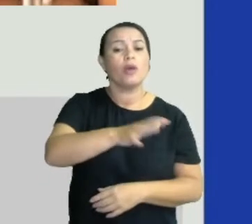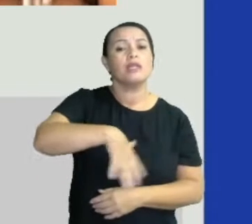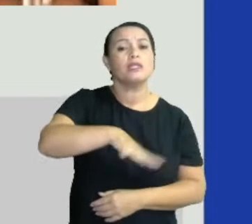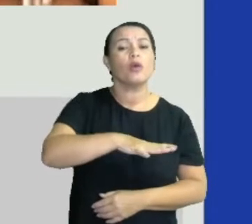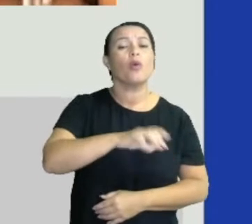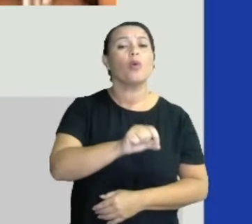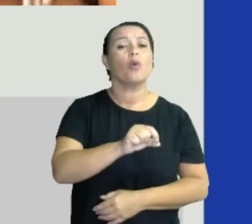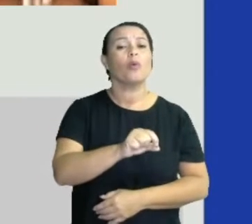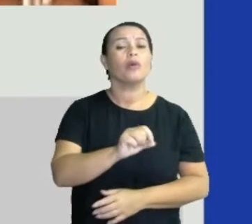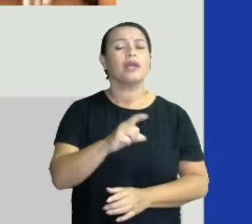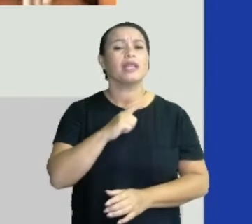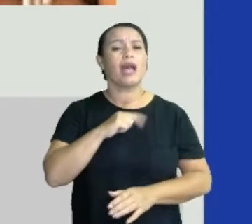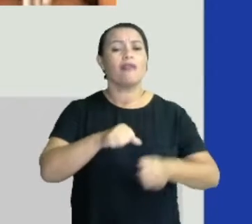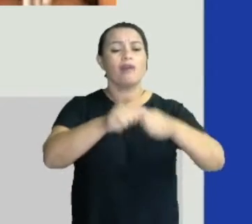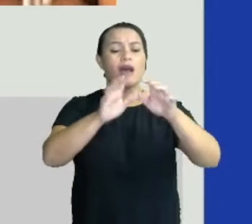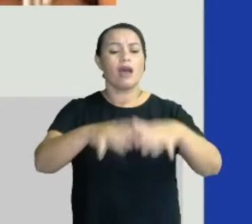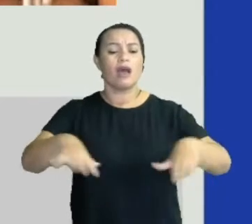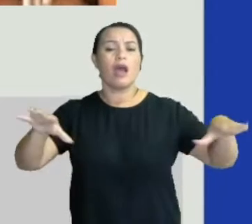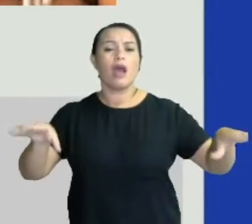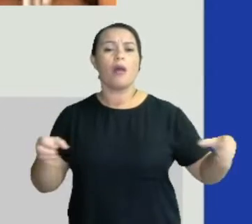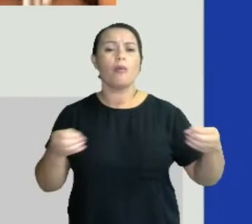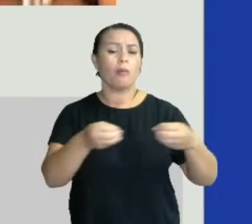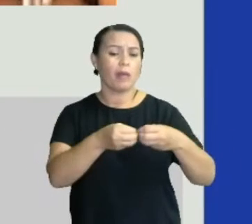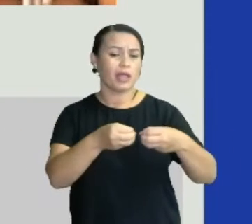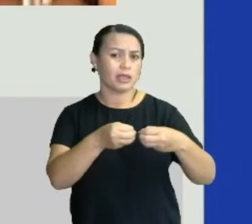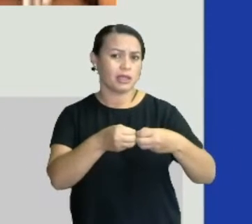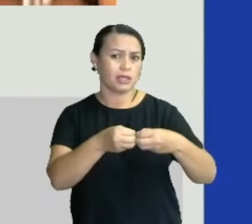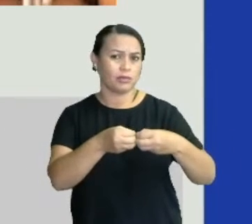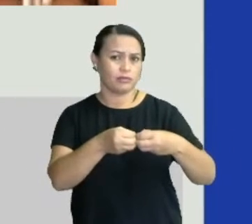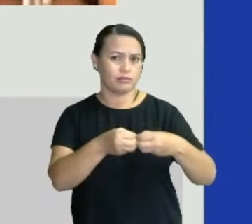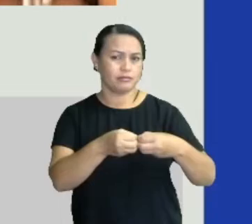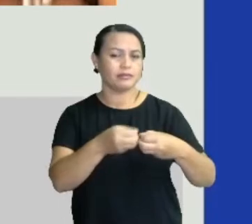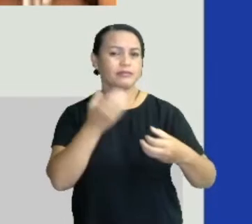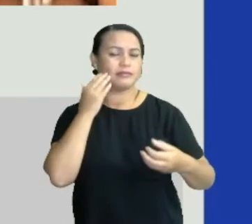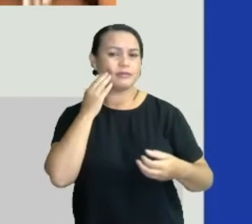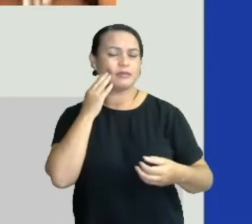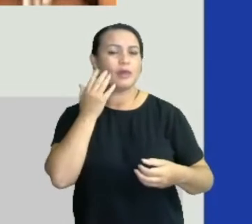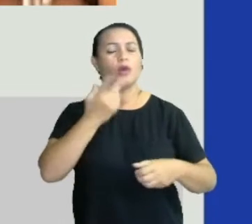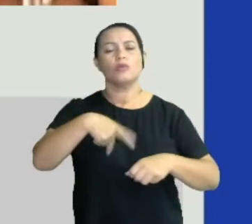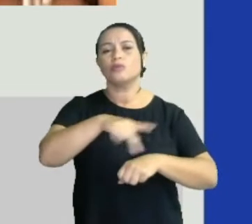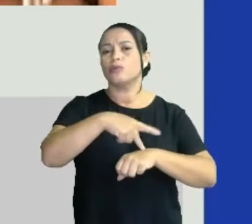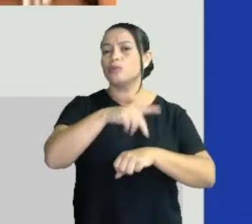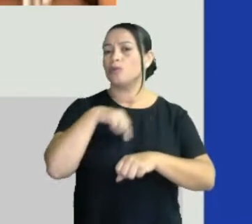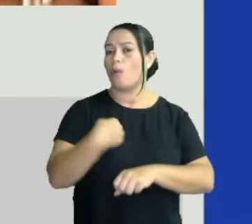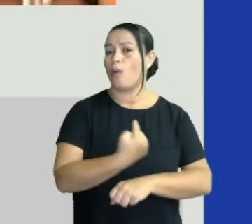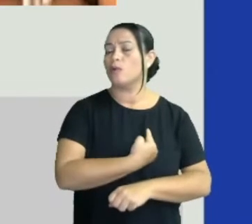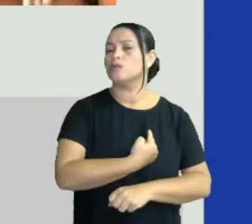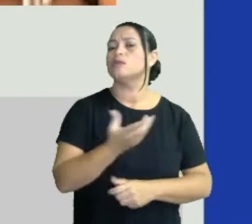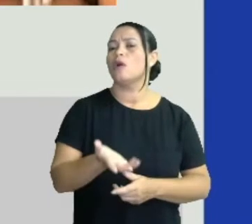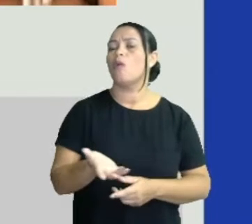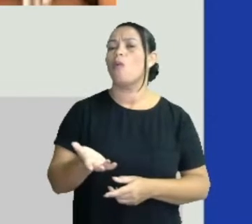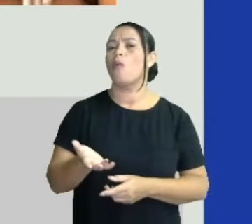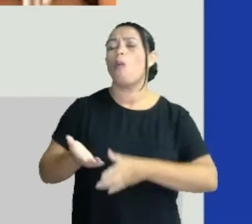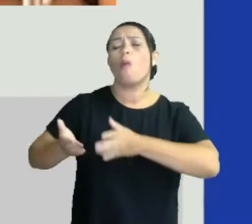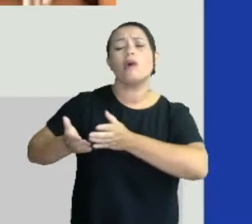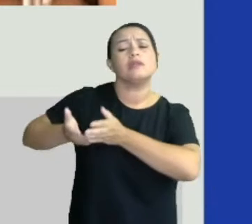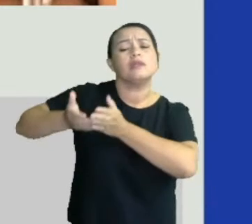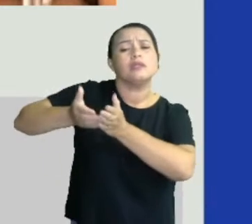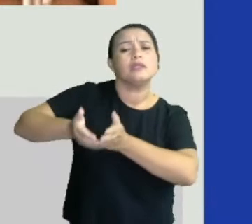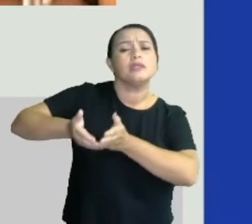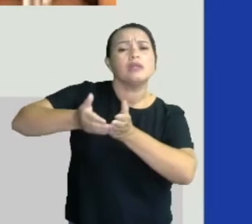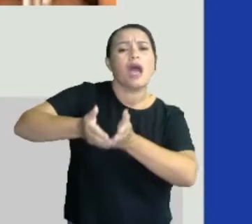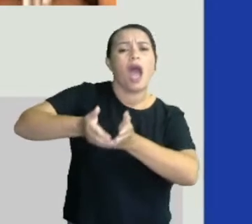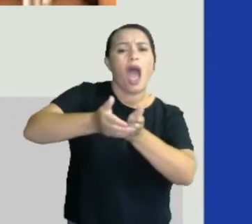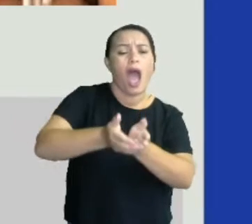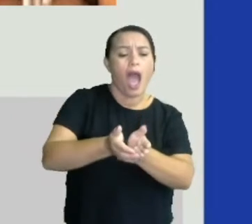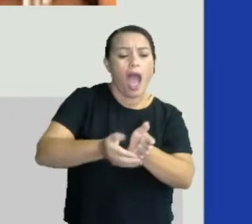que estavam na costa litorânea do nosso país. Porque quando os europeus vinham de barcos,